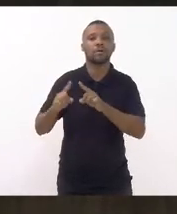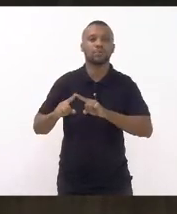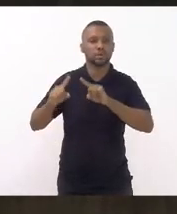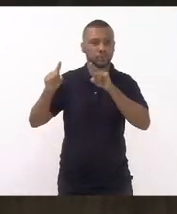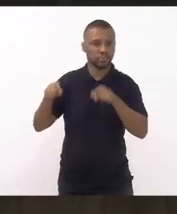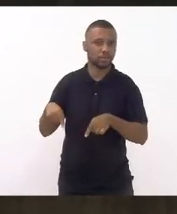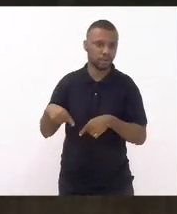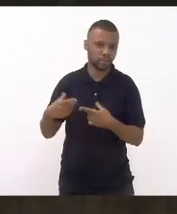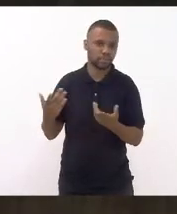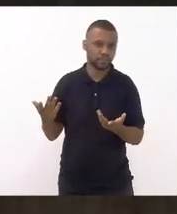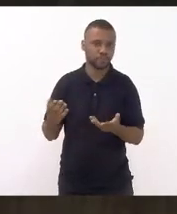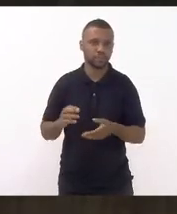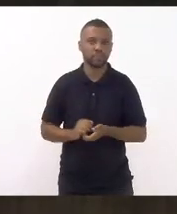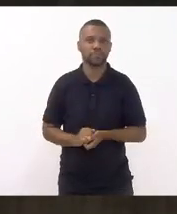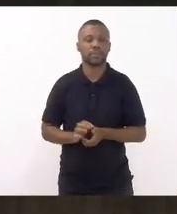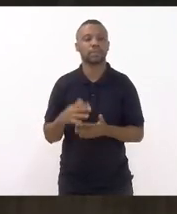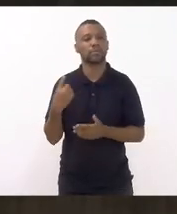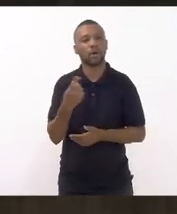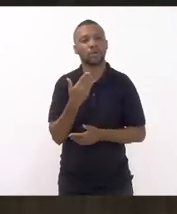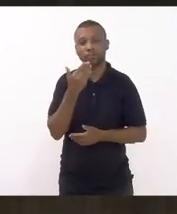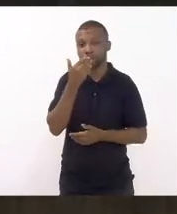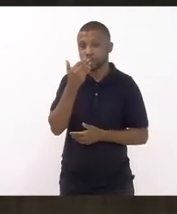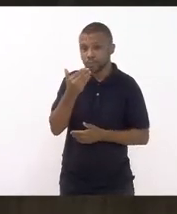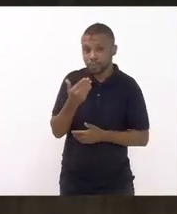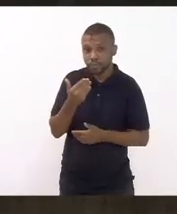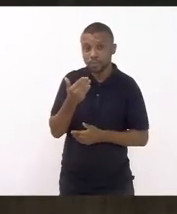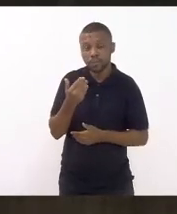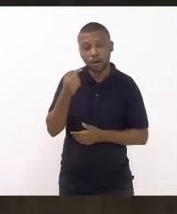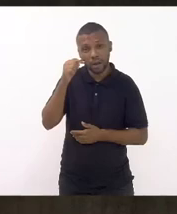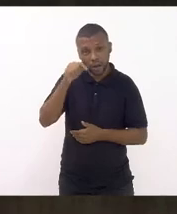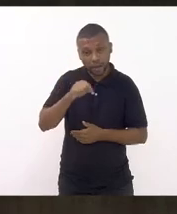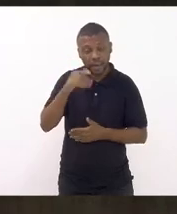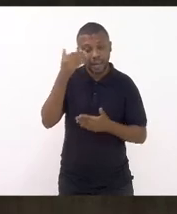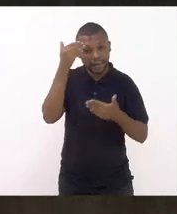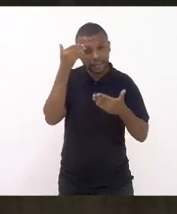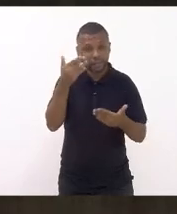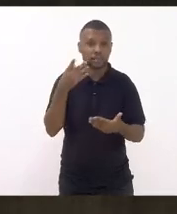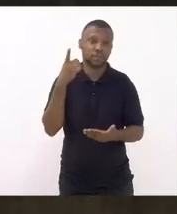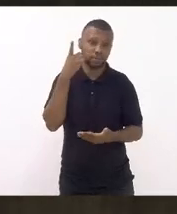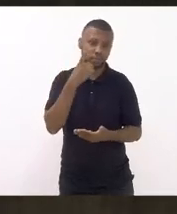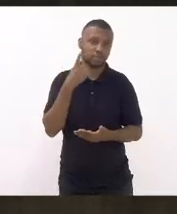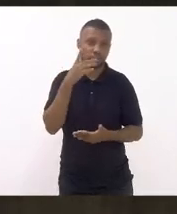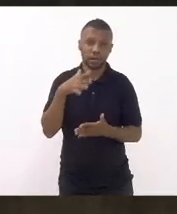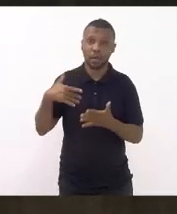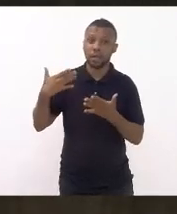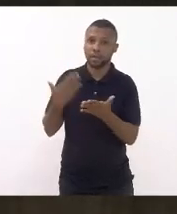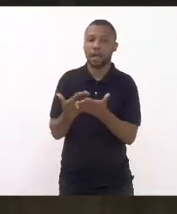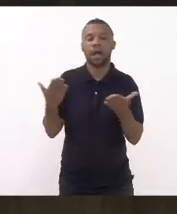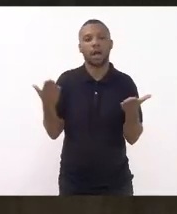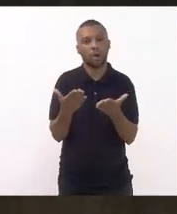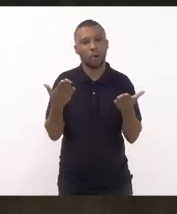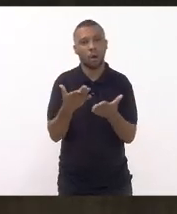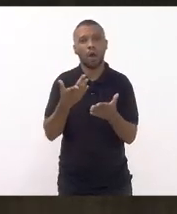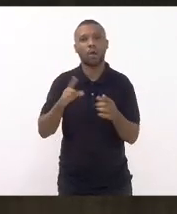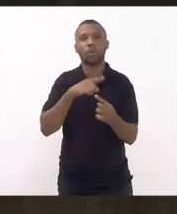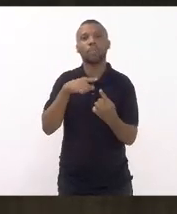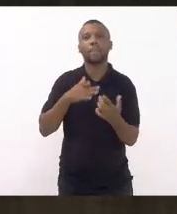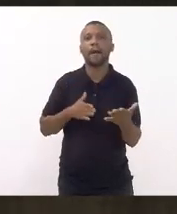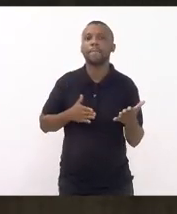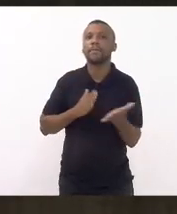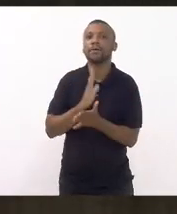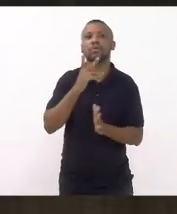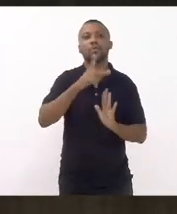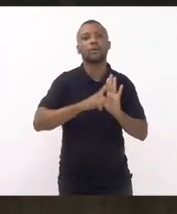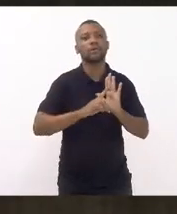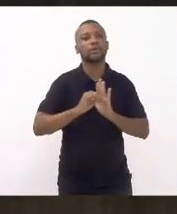delegado Carlos Augusto. Então, nós pedimos aqui, agradecemos aos deputados que ficaram até agora para a aprovação desse projeto de lei, aqueles que